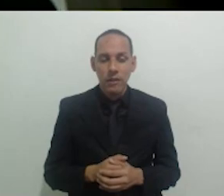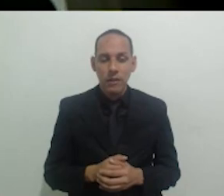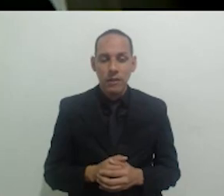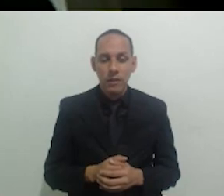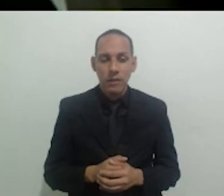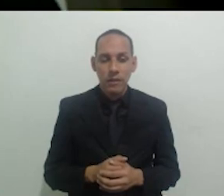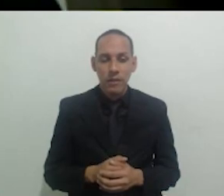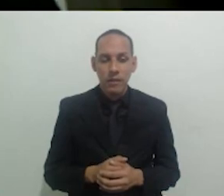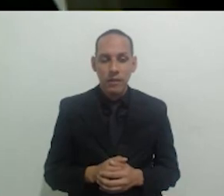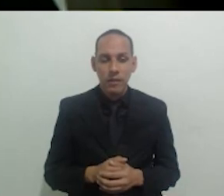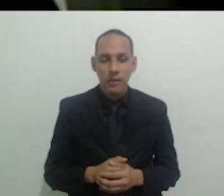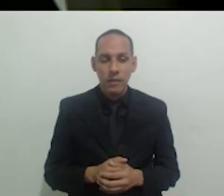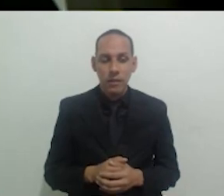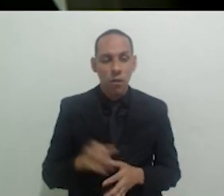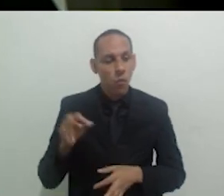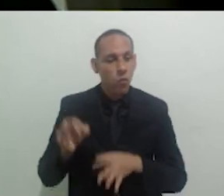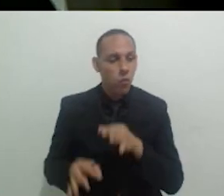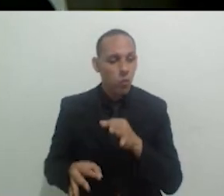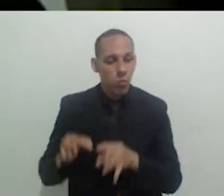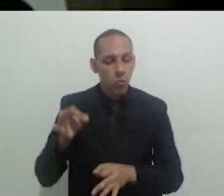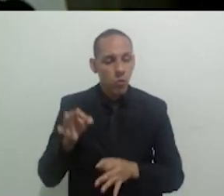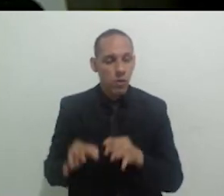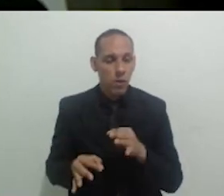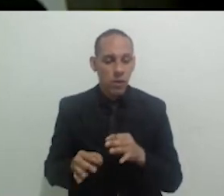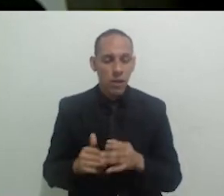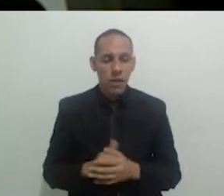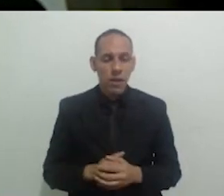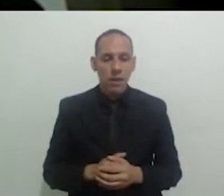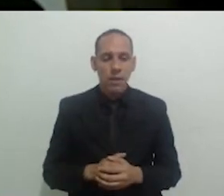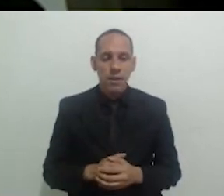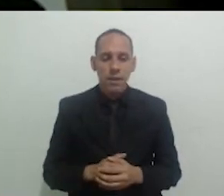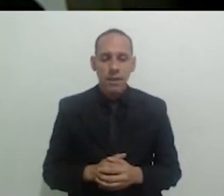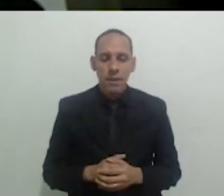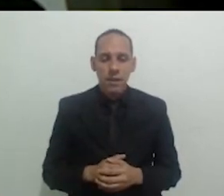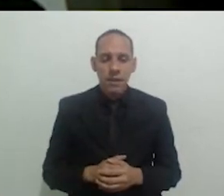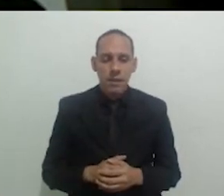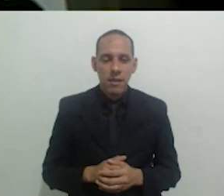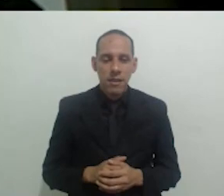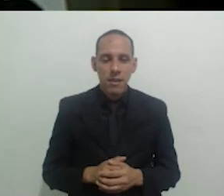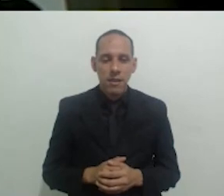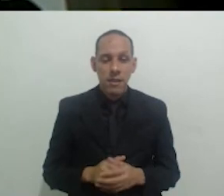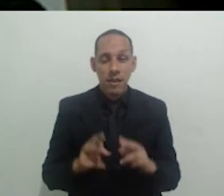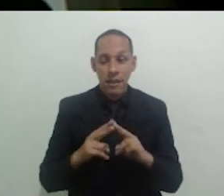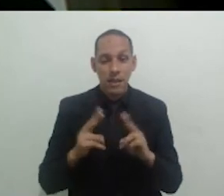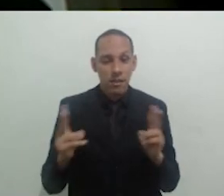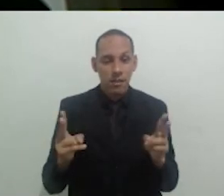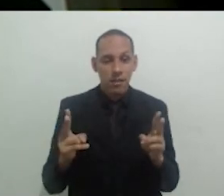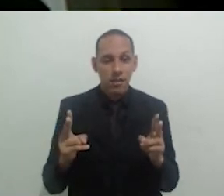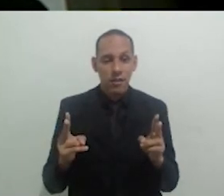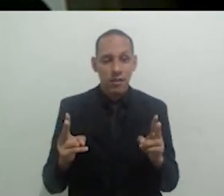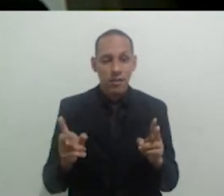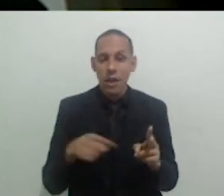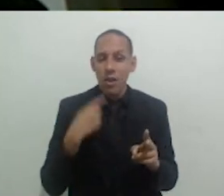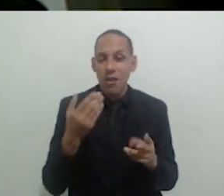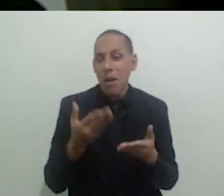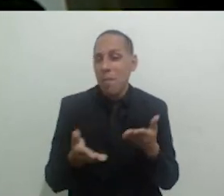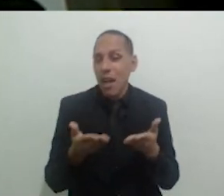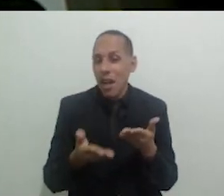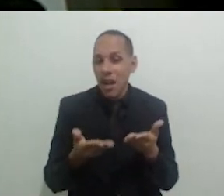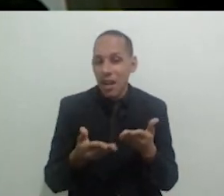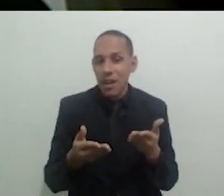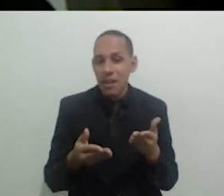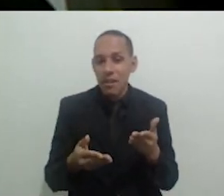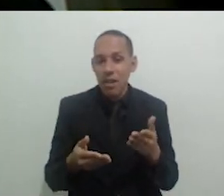no julgamento, vamos dizer assim, no julgamento virtual, estava desfavorável a gente. Só que com esse